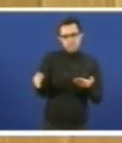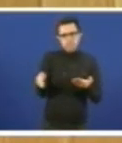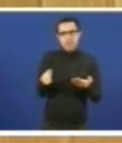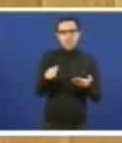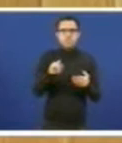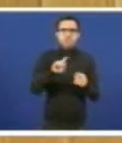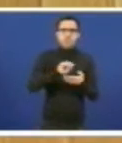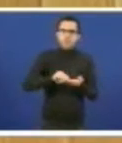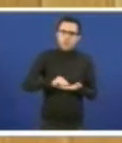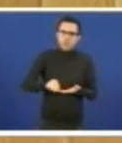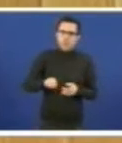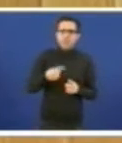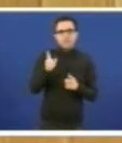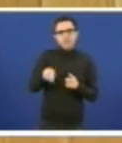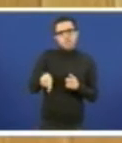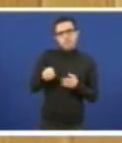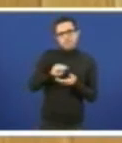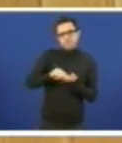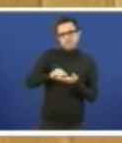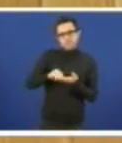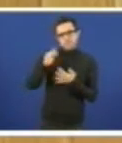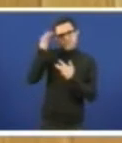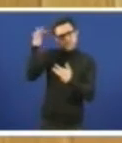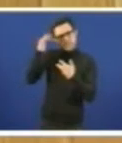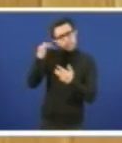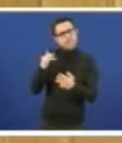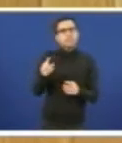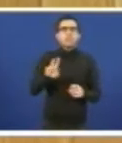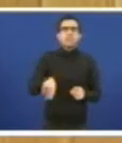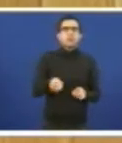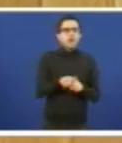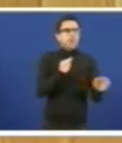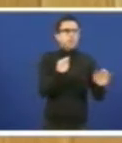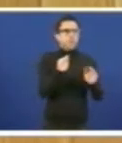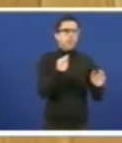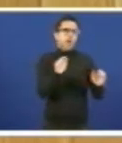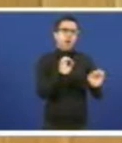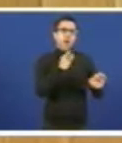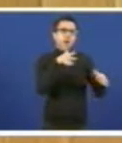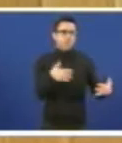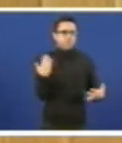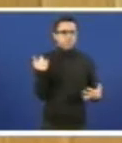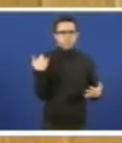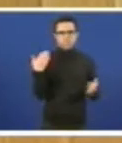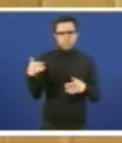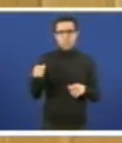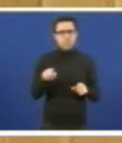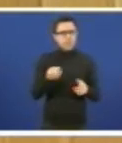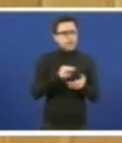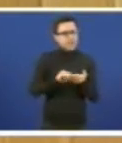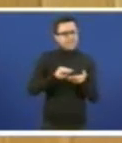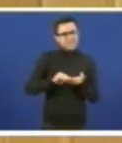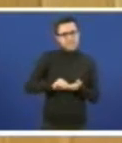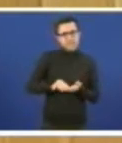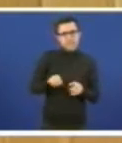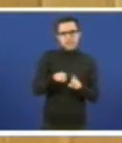cando aínda esta era unha modalidade nada habitual na escrita da época. Os seus prólogos son justamente